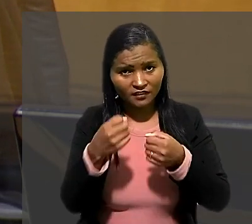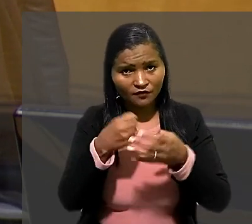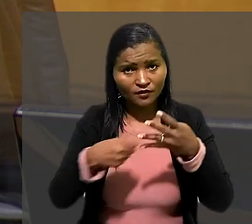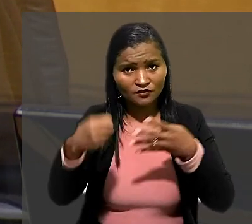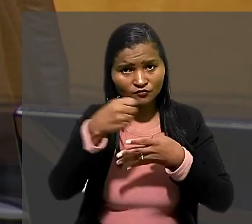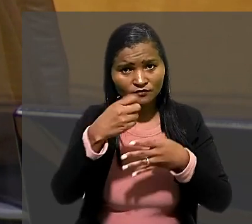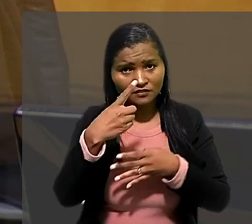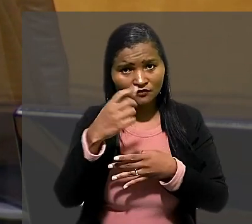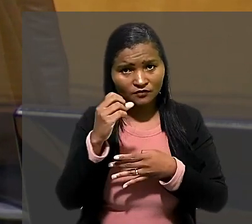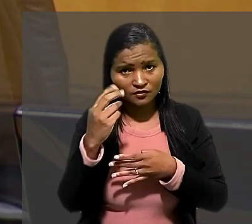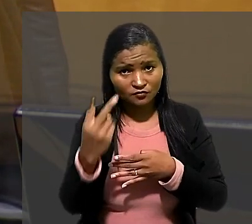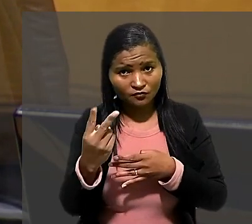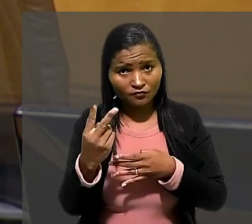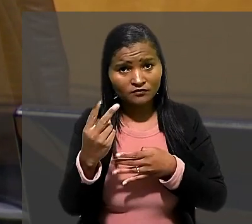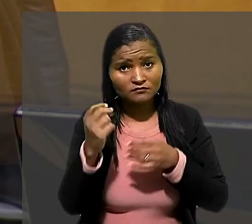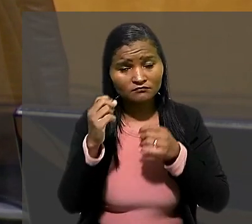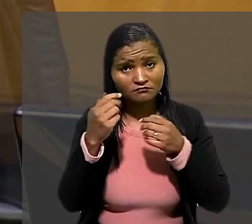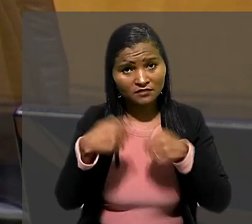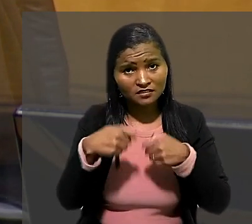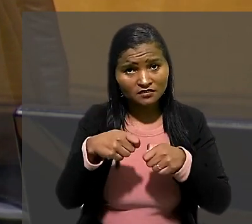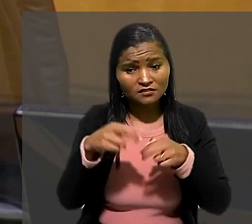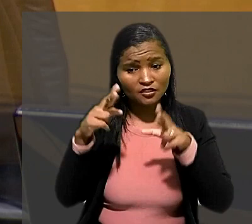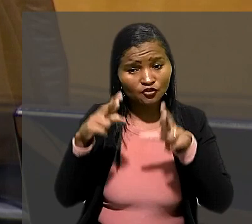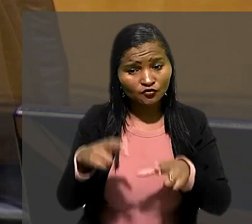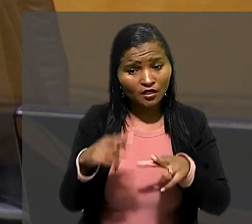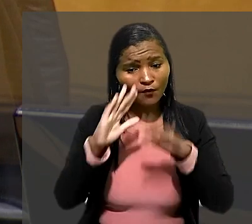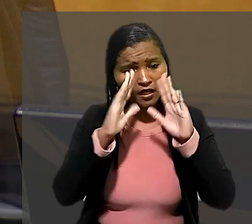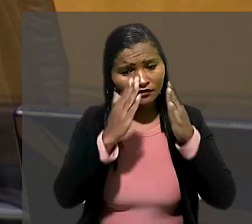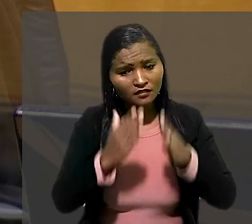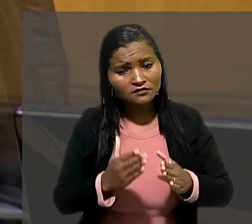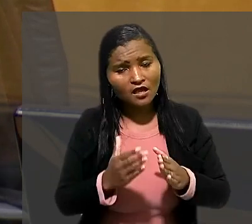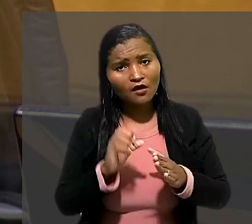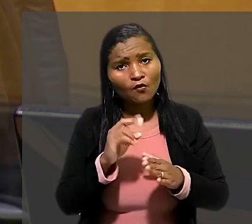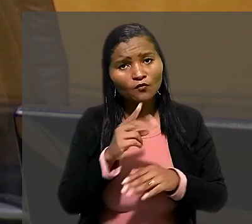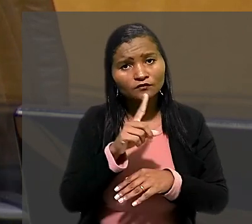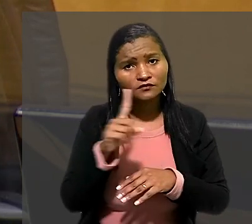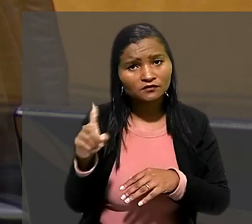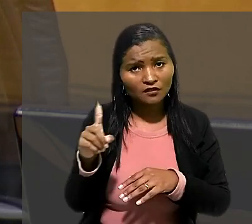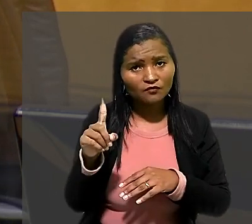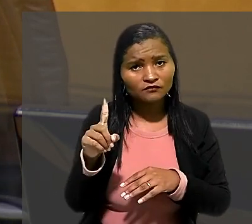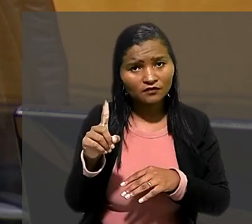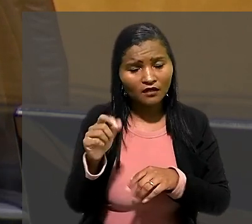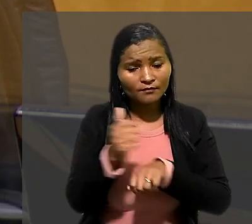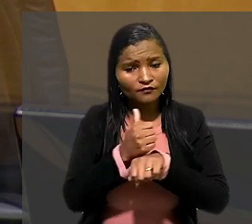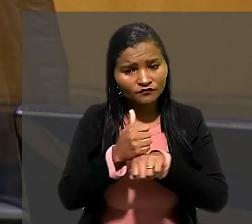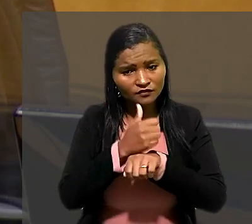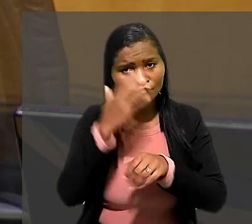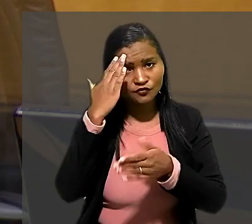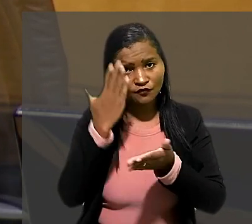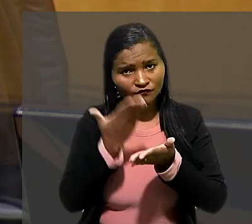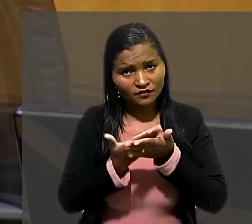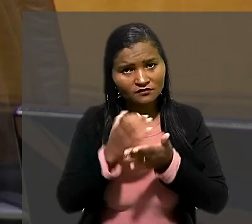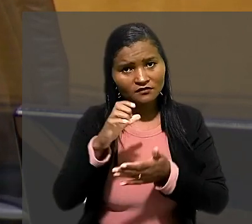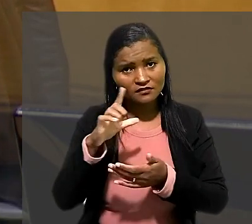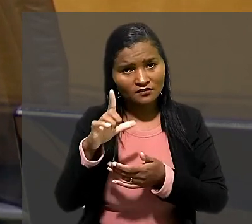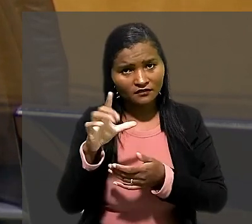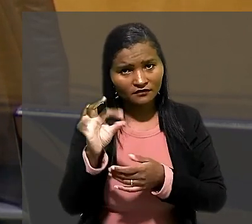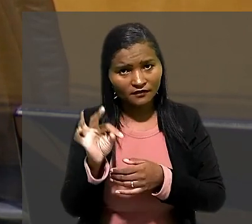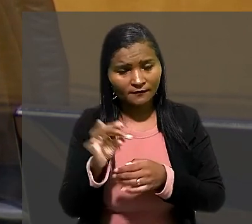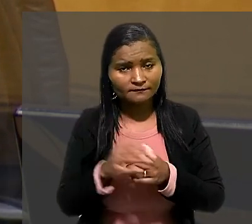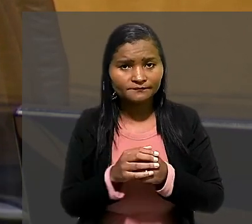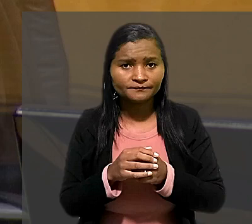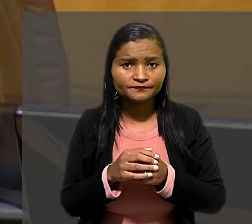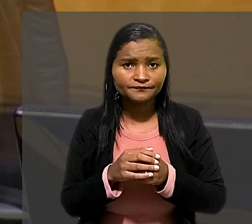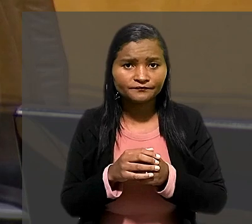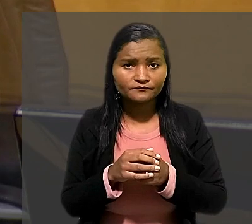102 atribui ao regional analisar a configuração ou não do exercício da função de confiança a que se refere a